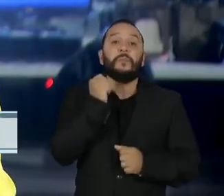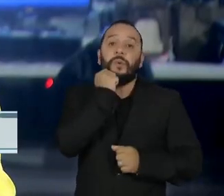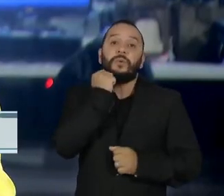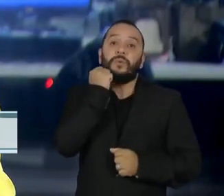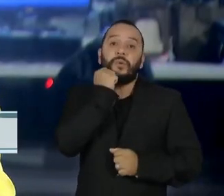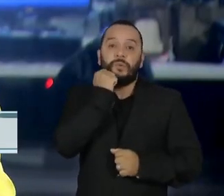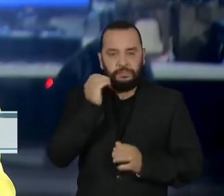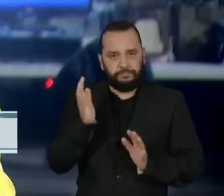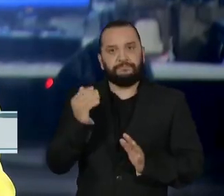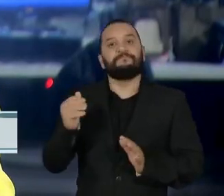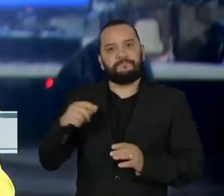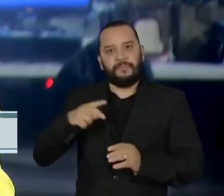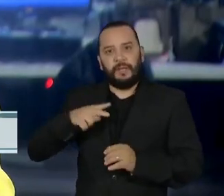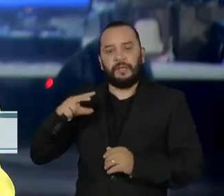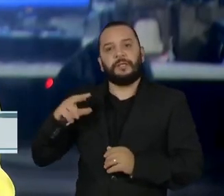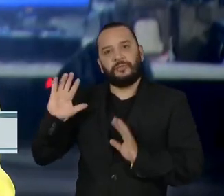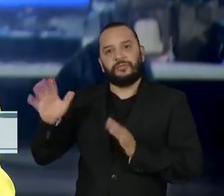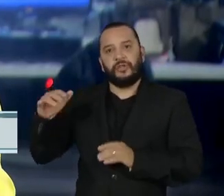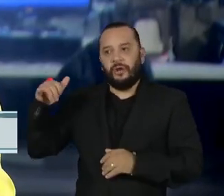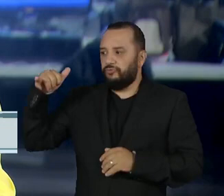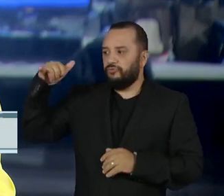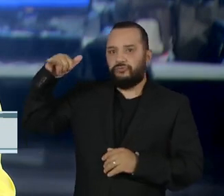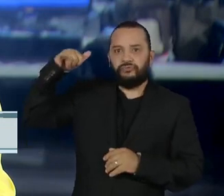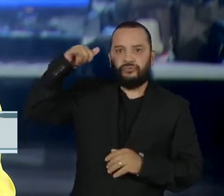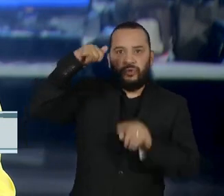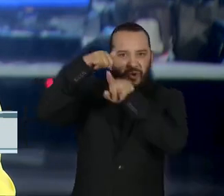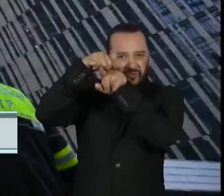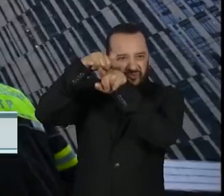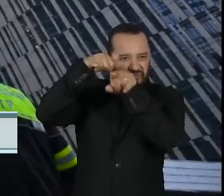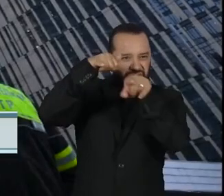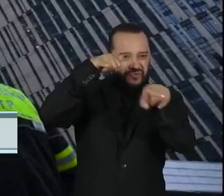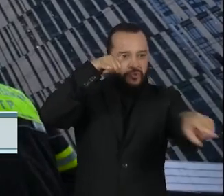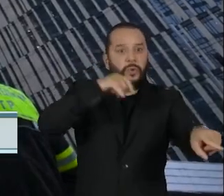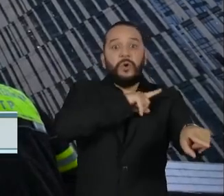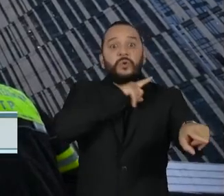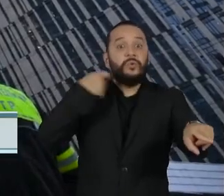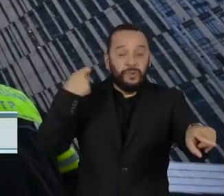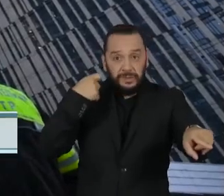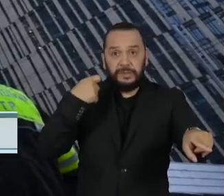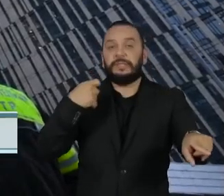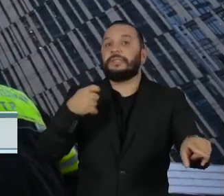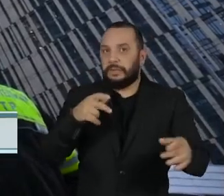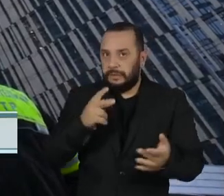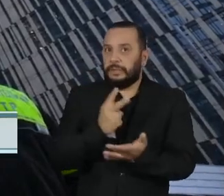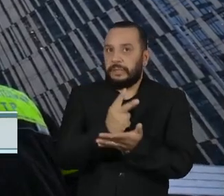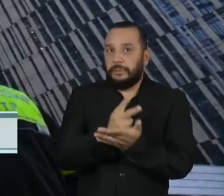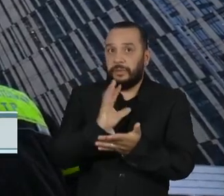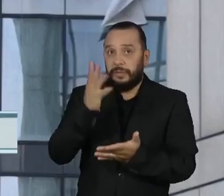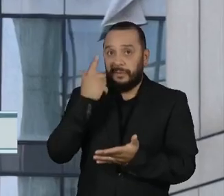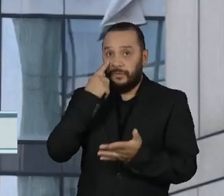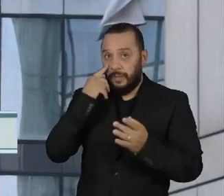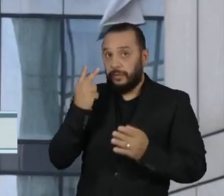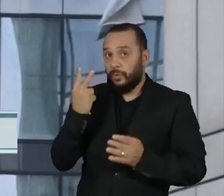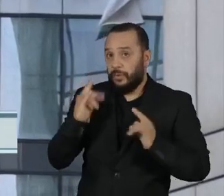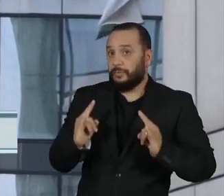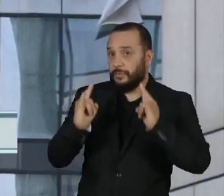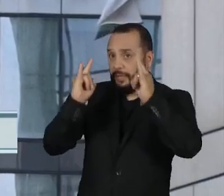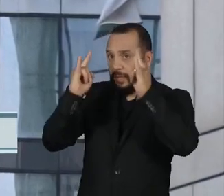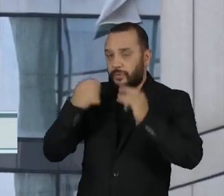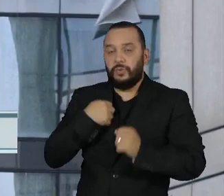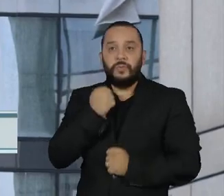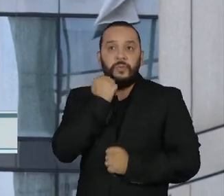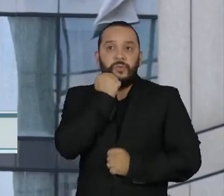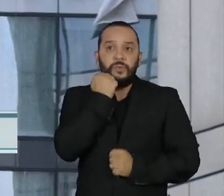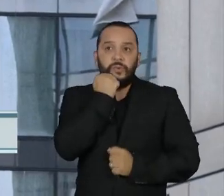conseguem furar a defesa russa e se tornam mais frequentes dois prédios numa região financeira de Moscou